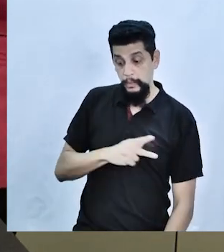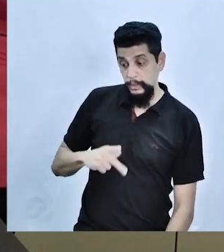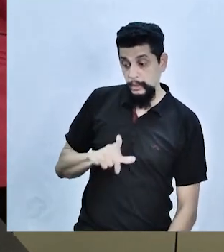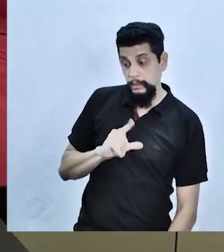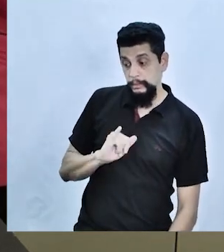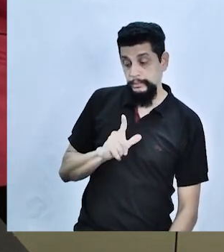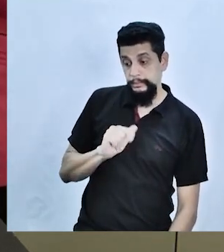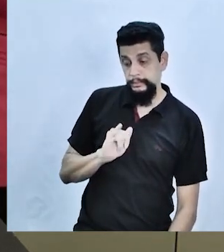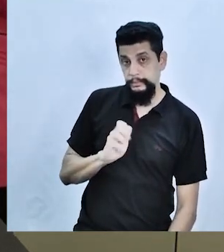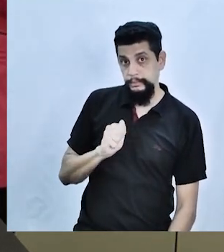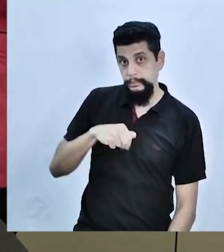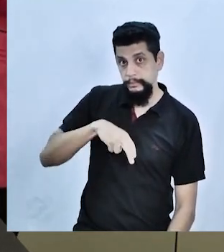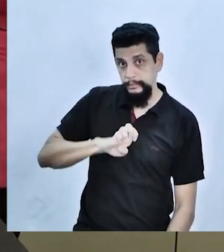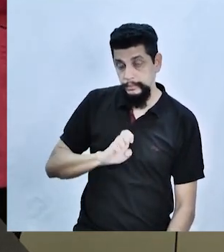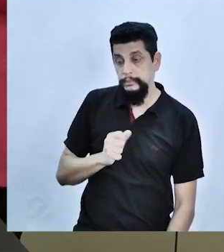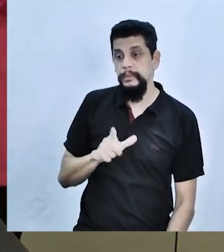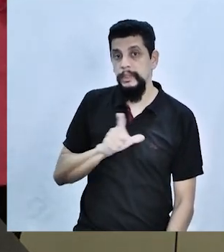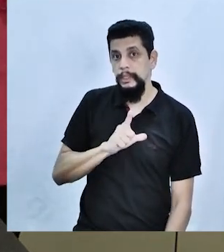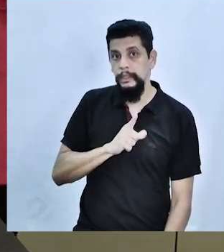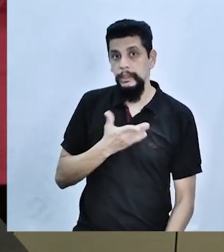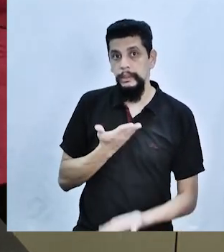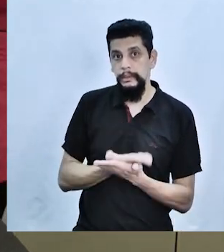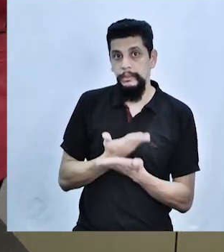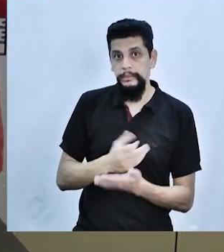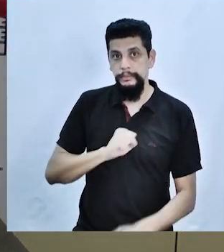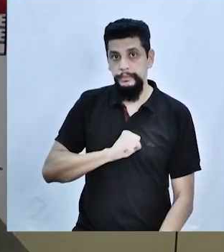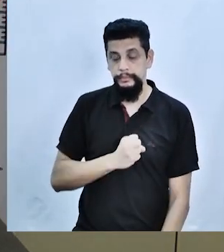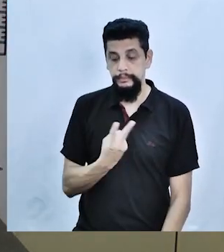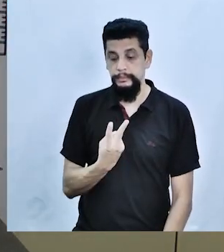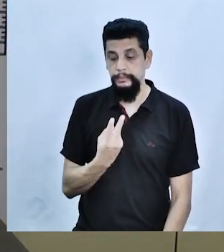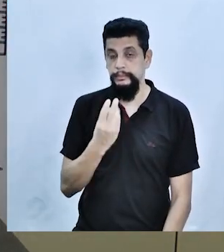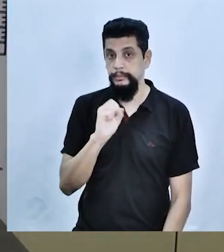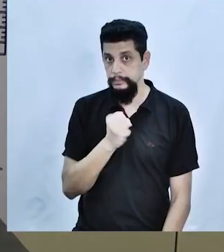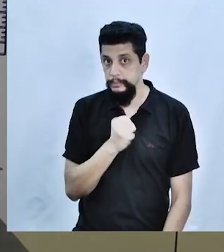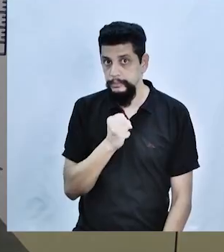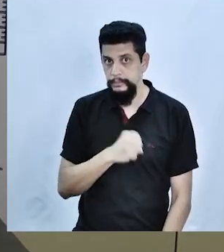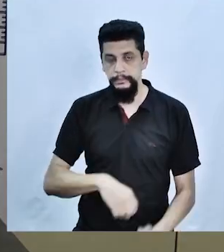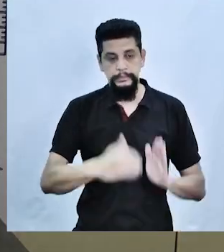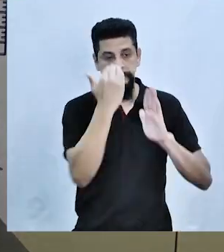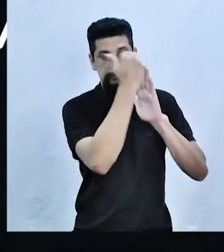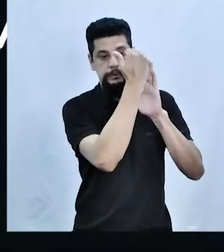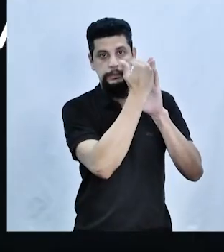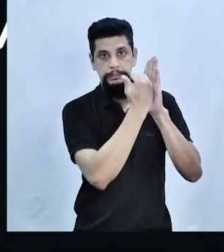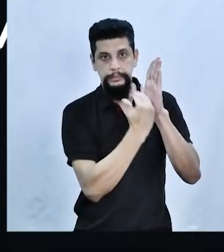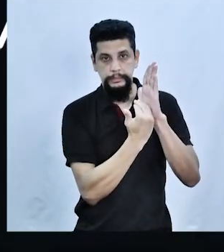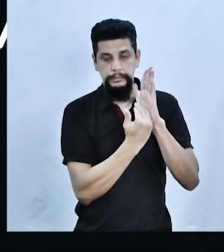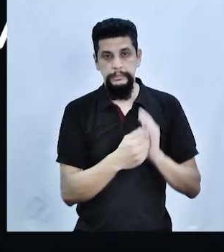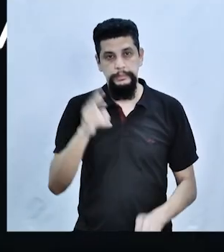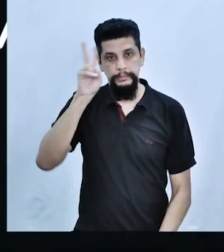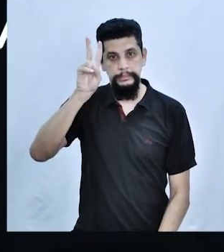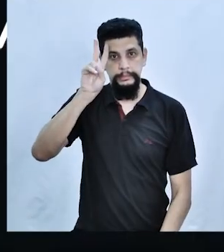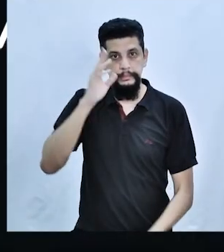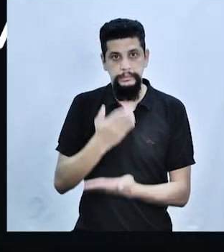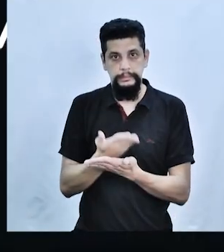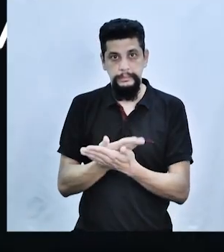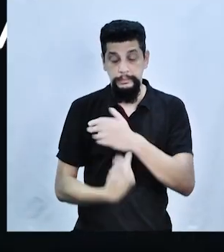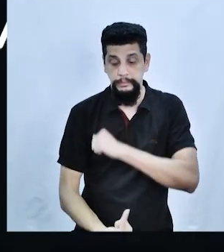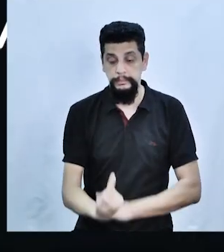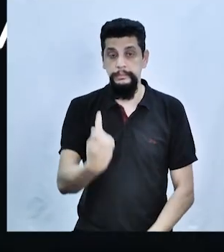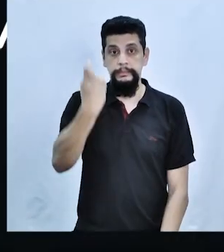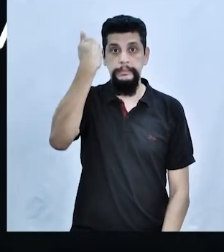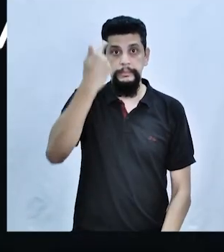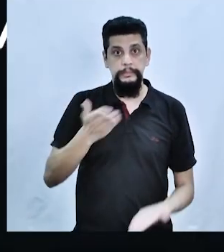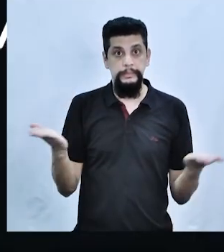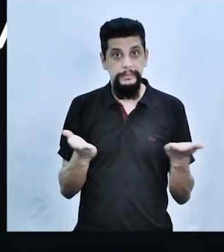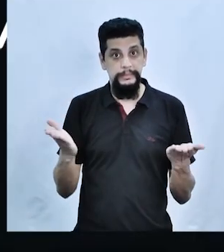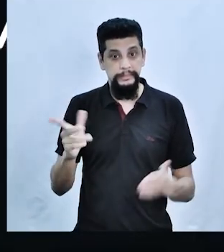Liliane, conta pra gente o que que nós teremos na aula 28. Vamos lá para a nossa rotina de hoje. Nós vamos recordar a aula anterior